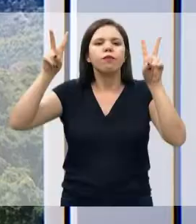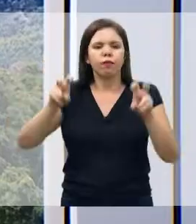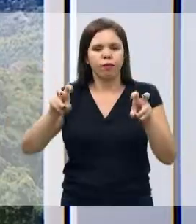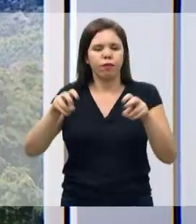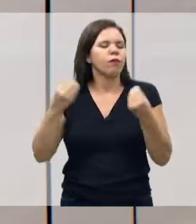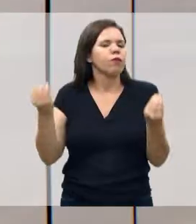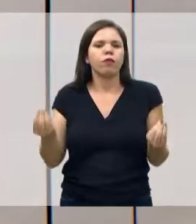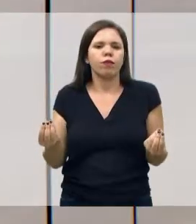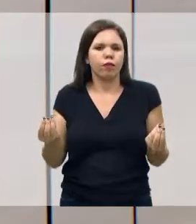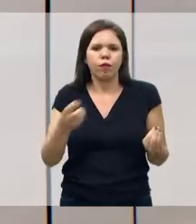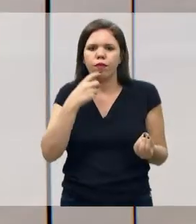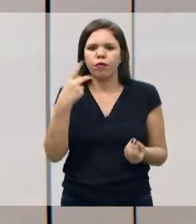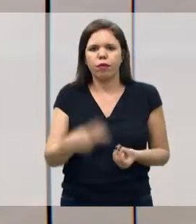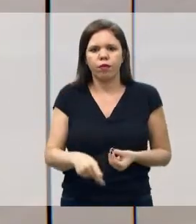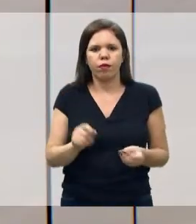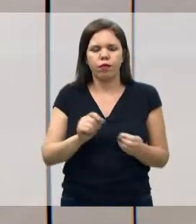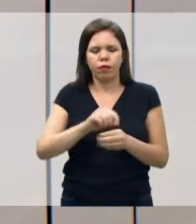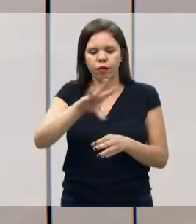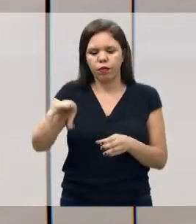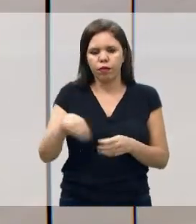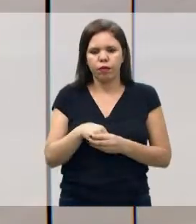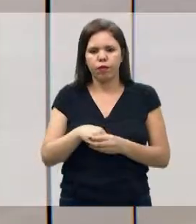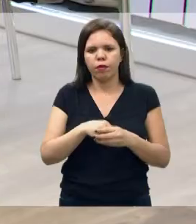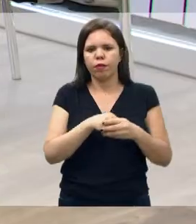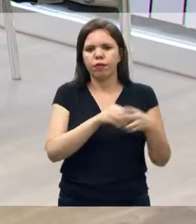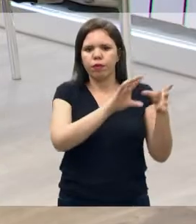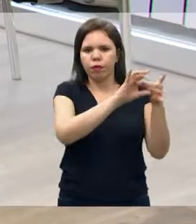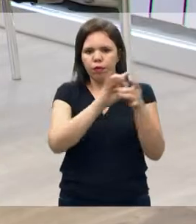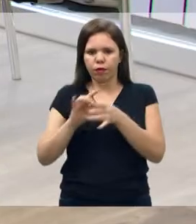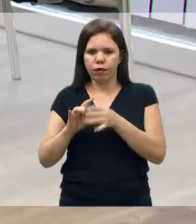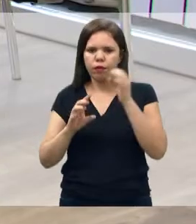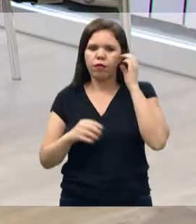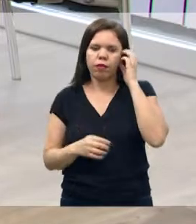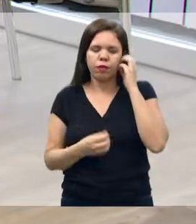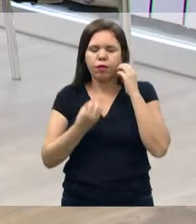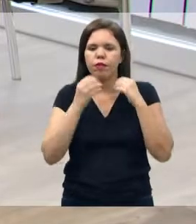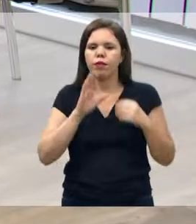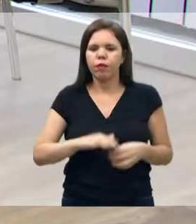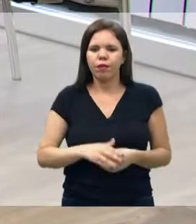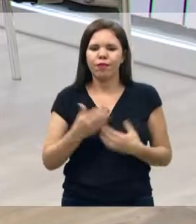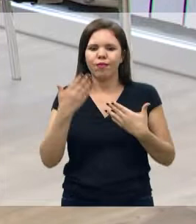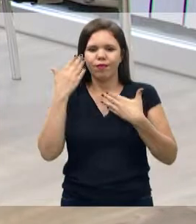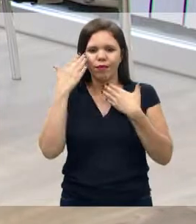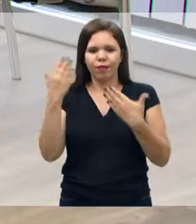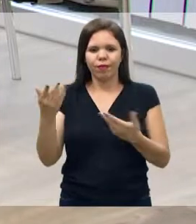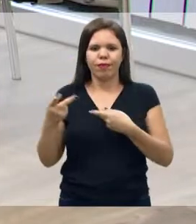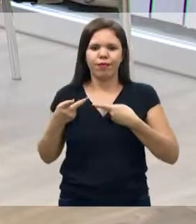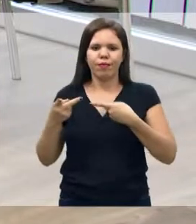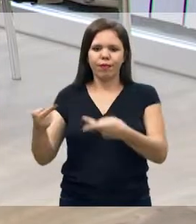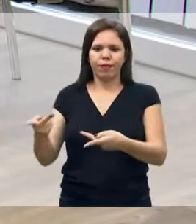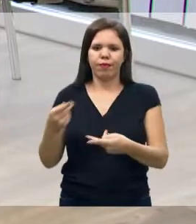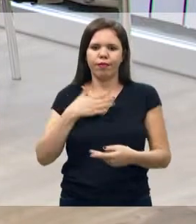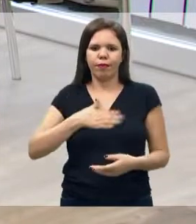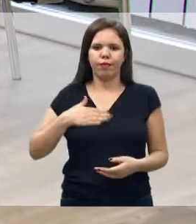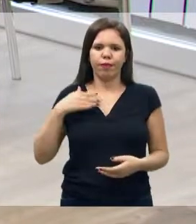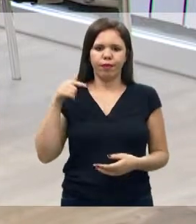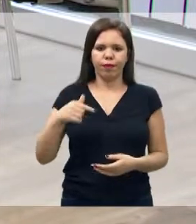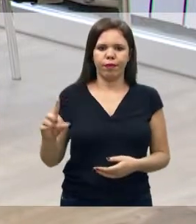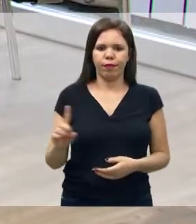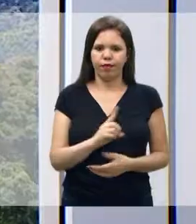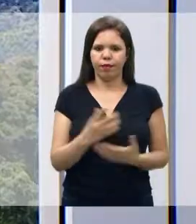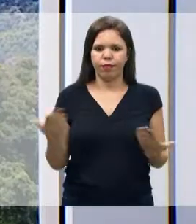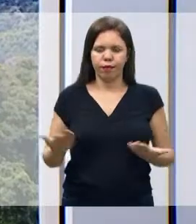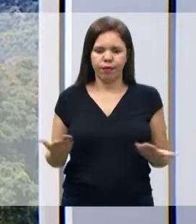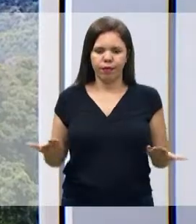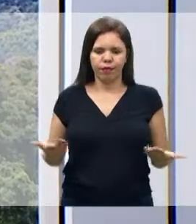que forma Campinas está inserida nesse contexto? Boa tarde, muito obrigada pelo convite. É um prazer estar aqui